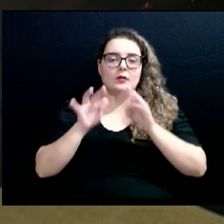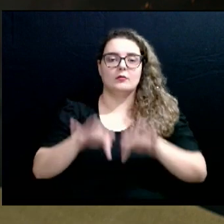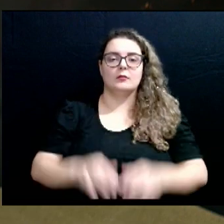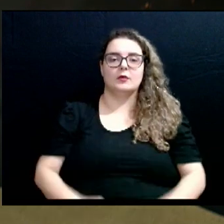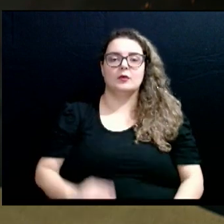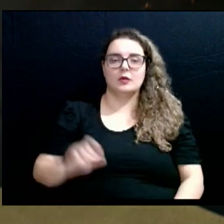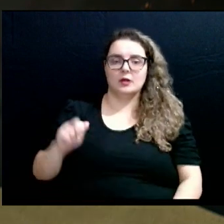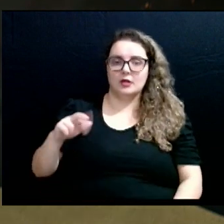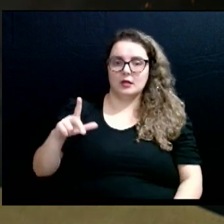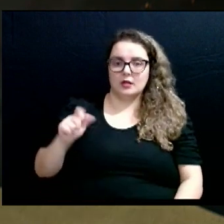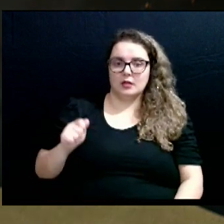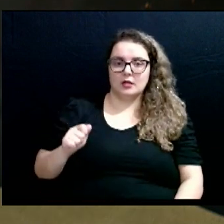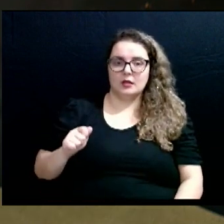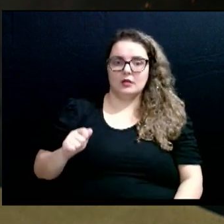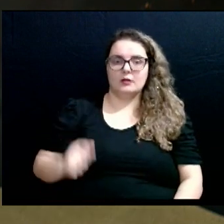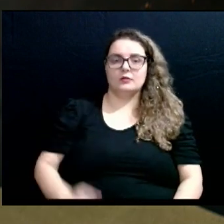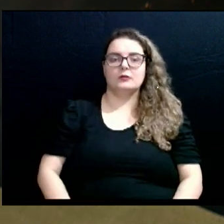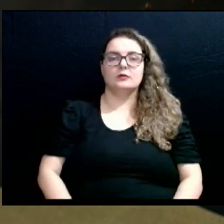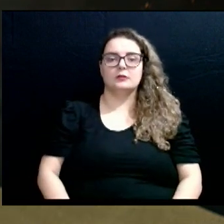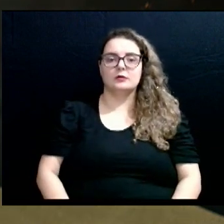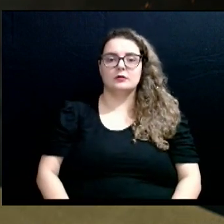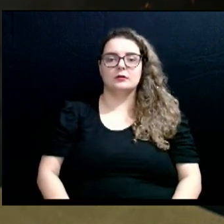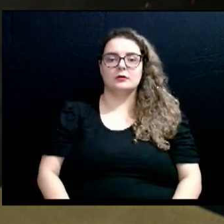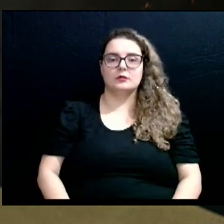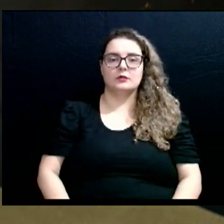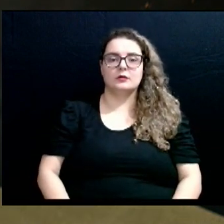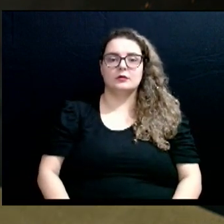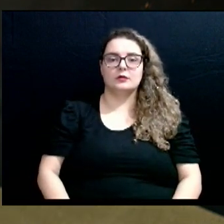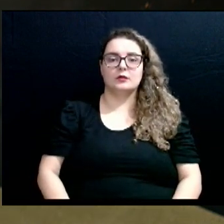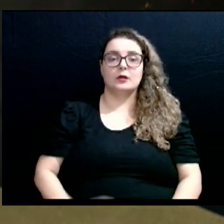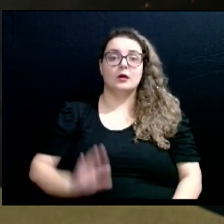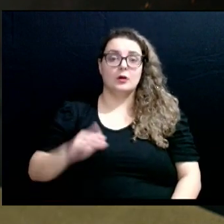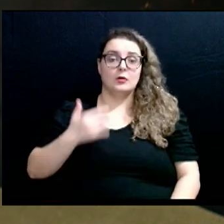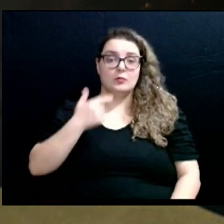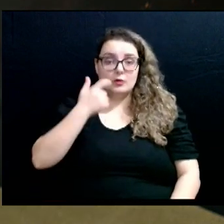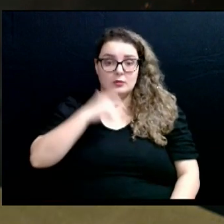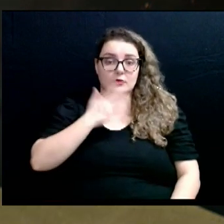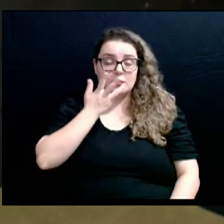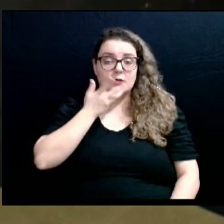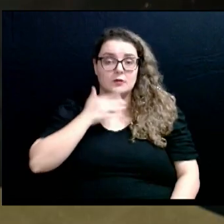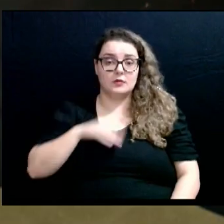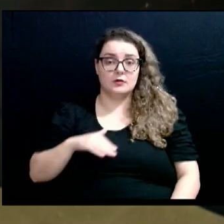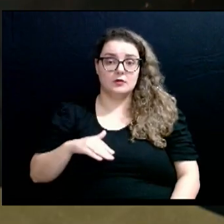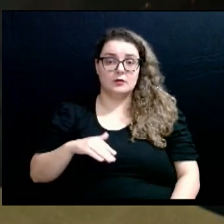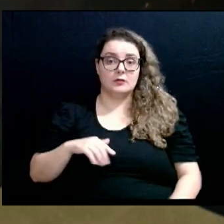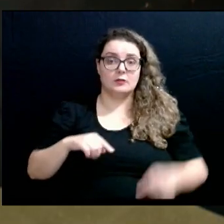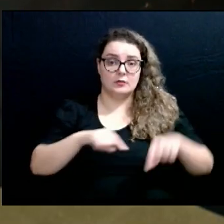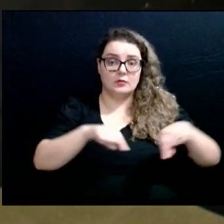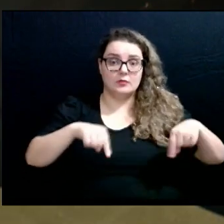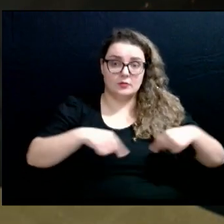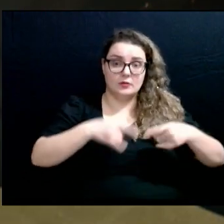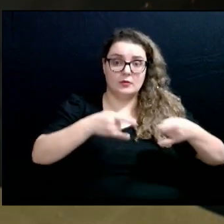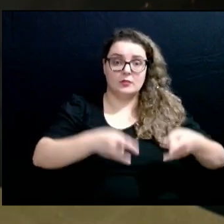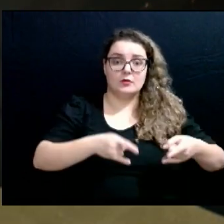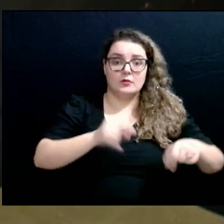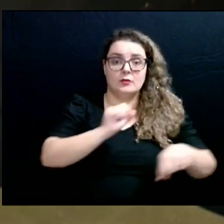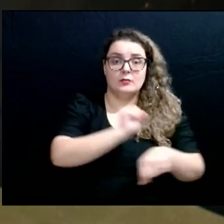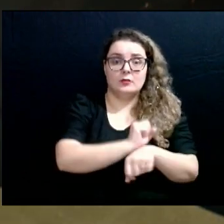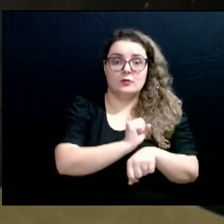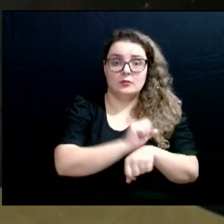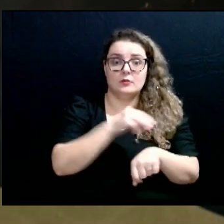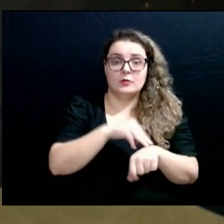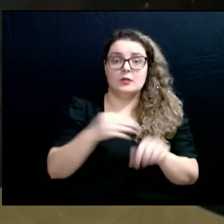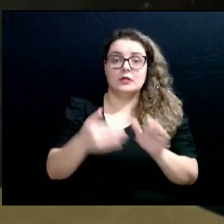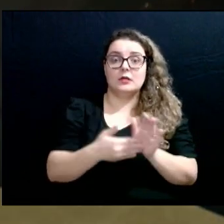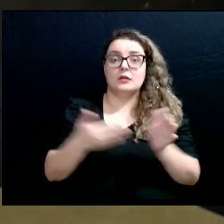Jardim Chapadão. Vamos ver o que a Carla disse. Quando eu era criança, fiquei presa em um quarto por alguns minutos e até hoje